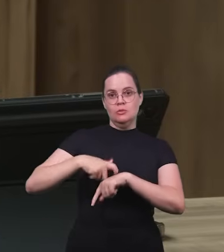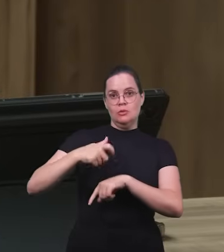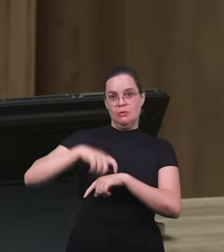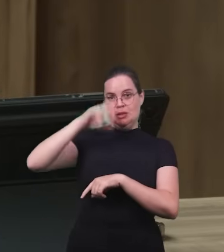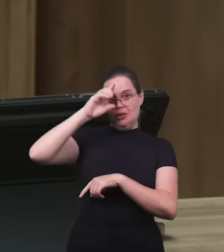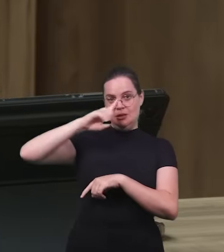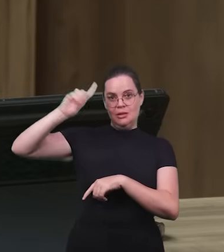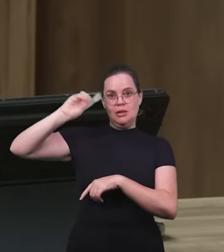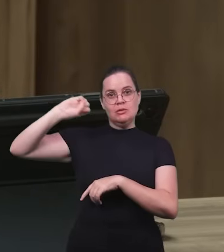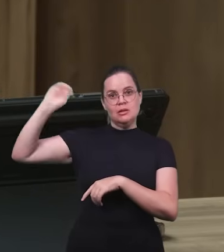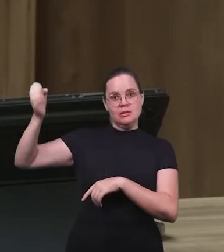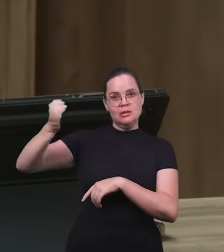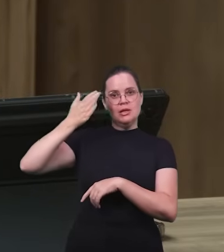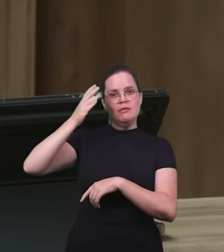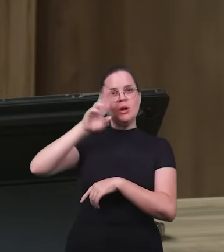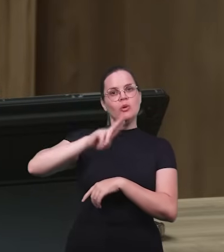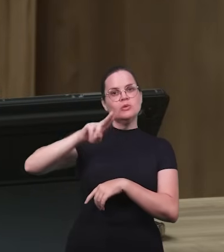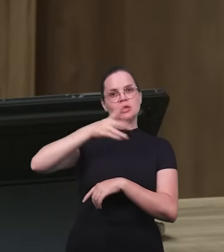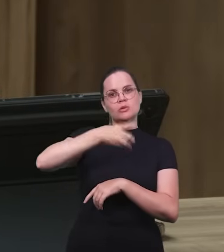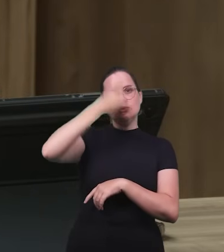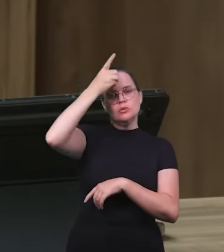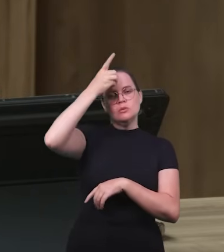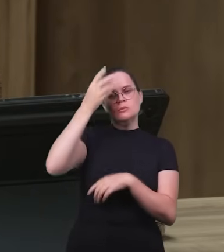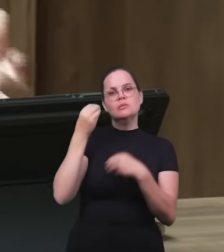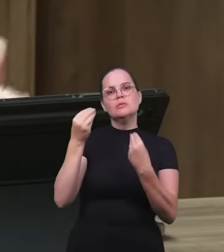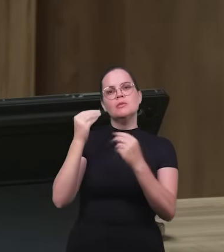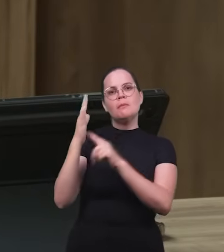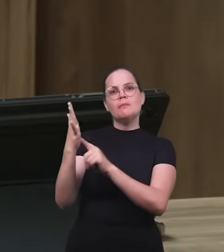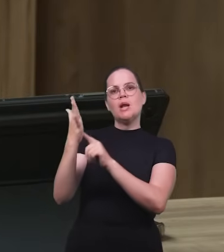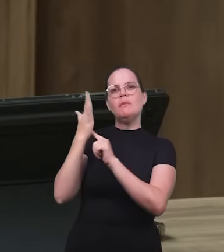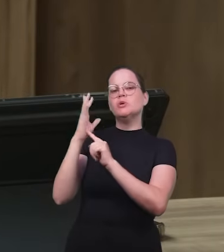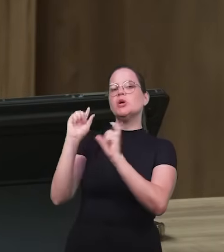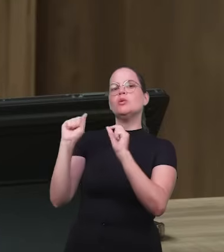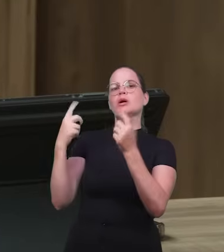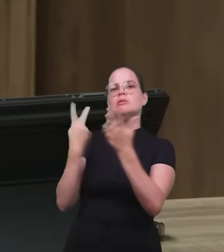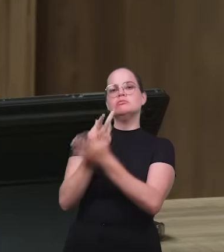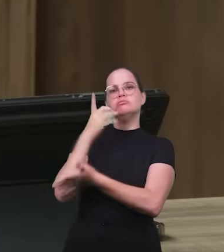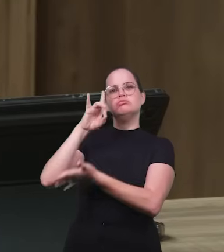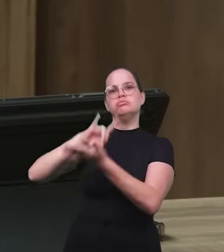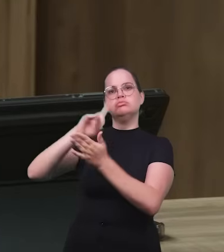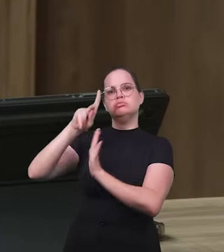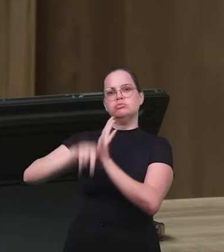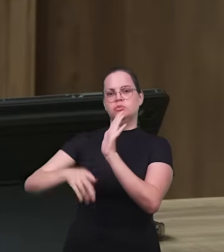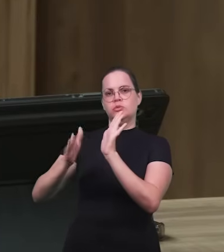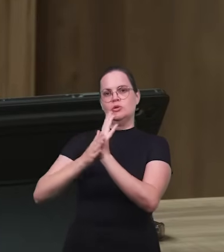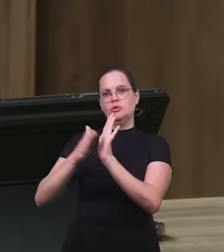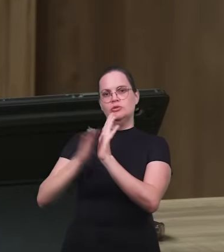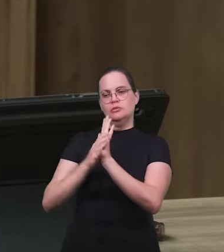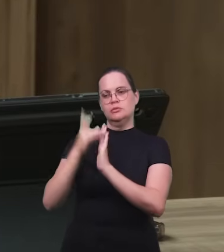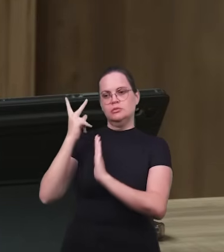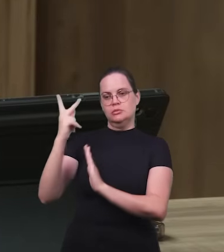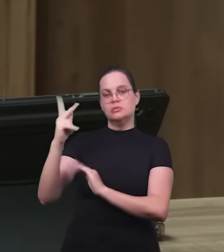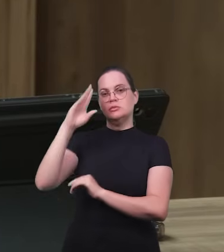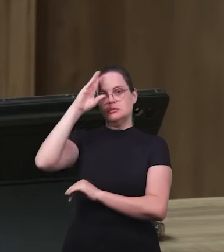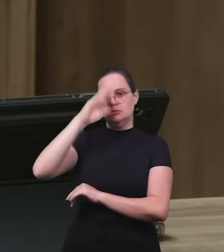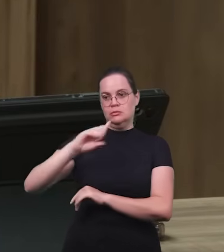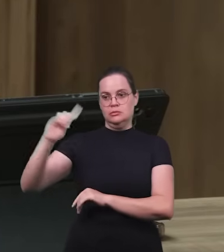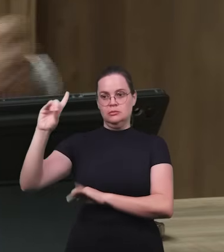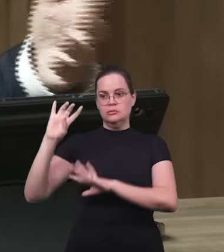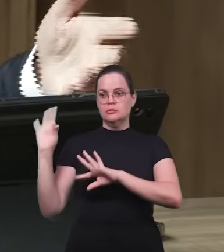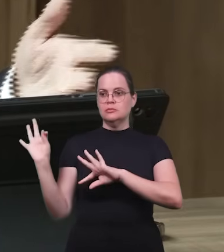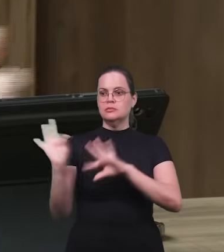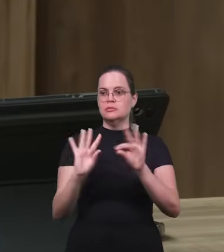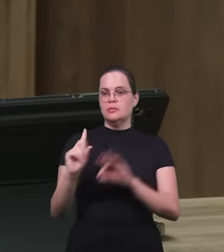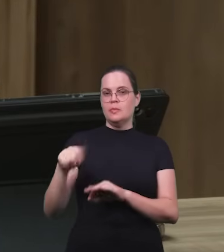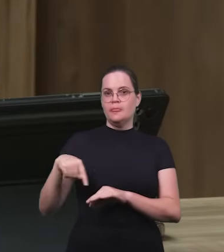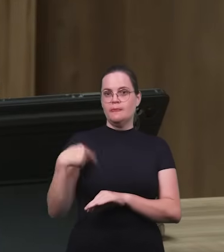dos dons espirituais para nos mostrar a realidade da sua obra, a realidade do seu projeto, aquilo que ainda